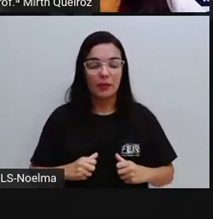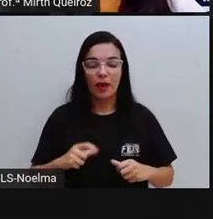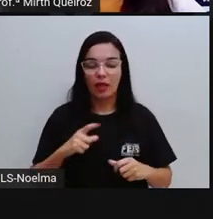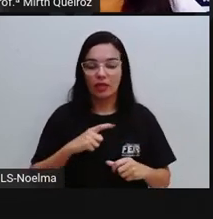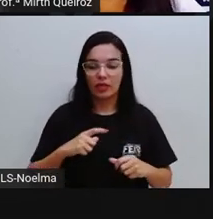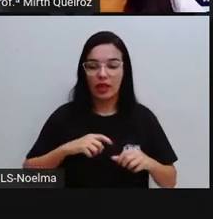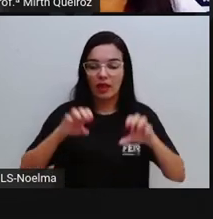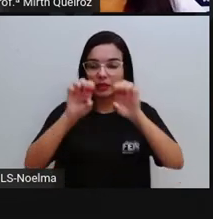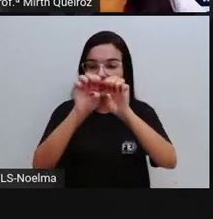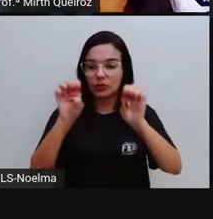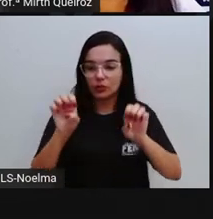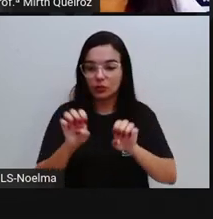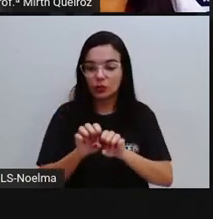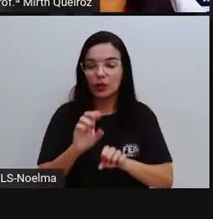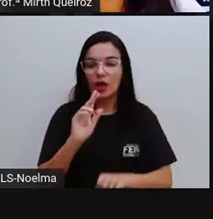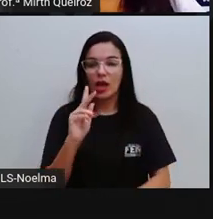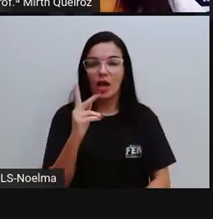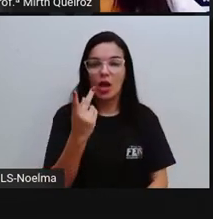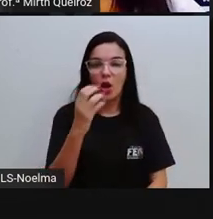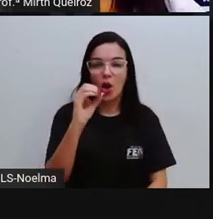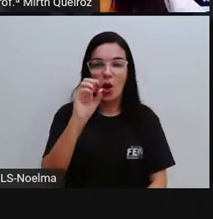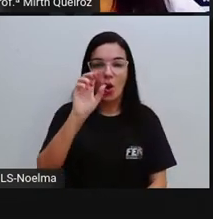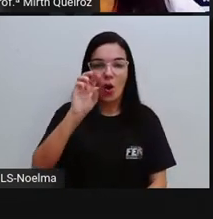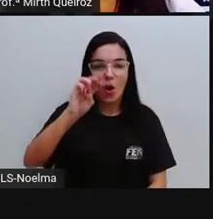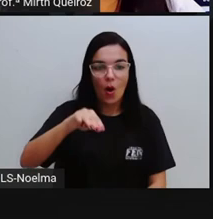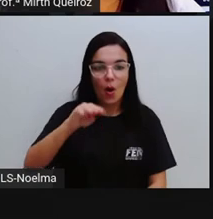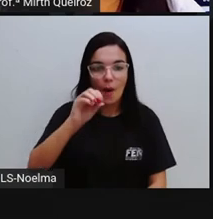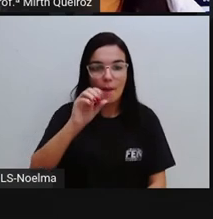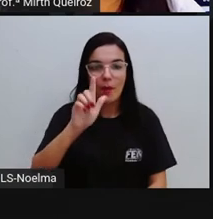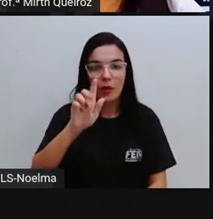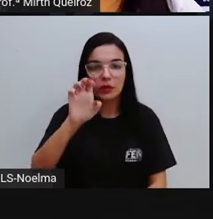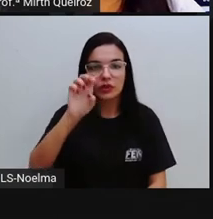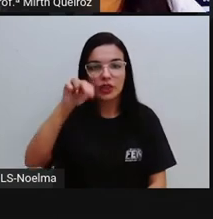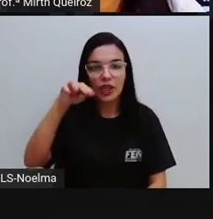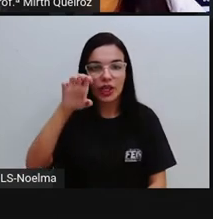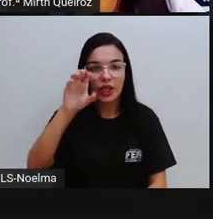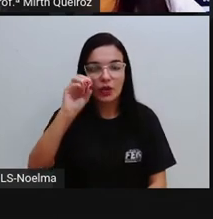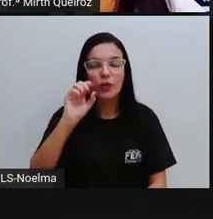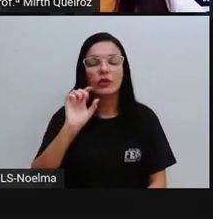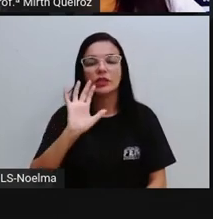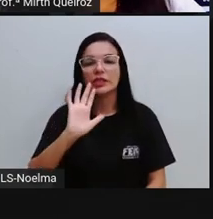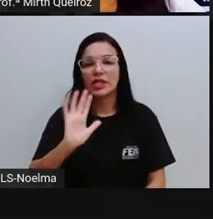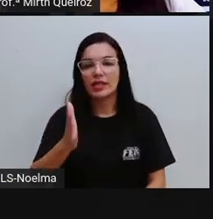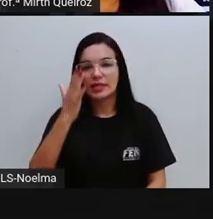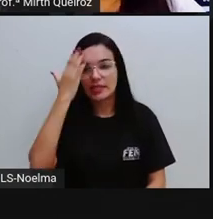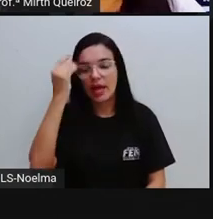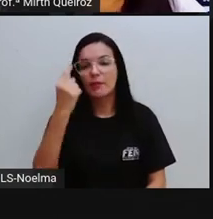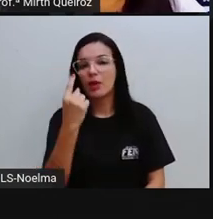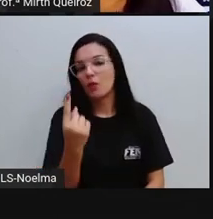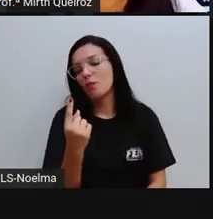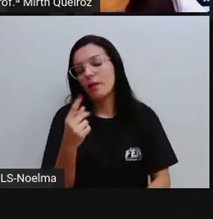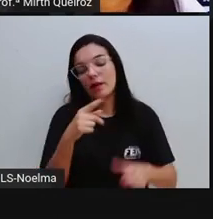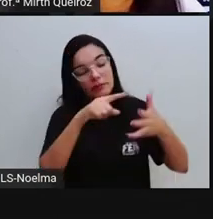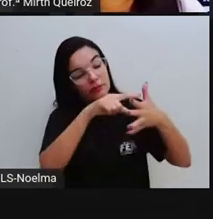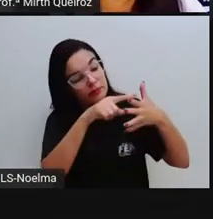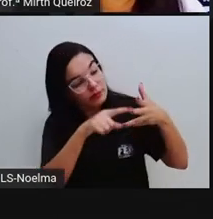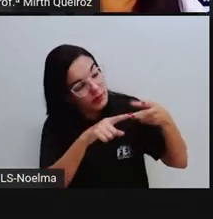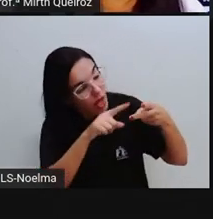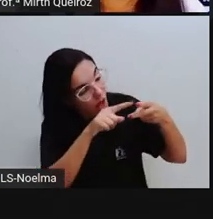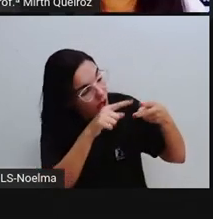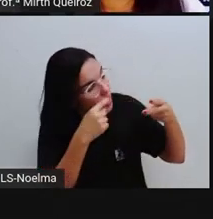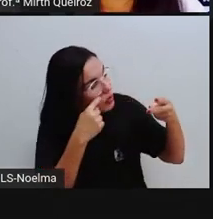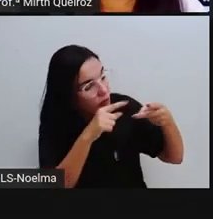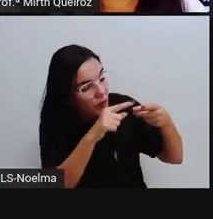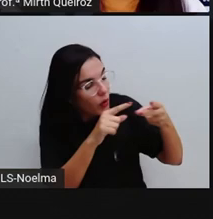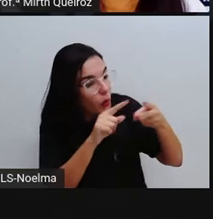sistema homogêneo, que vai ser apenas uma fase, quando a gente fala sobre as misturas, né? E a